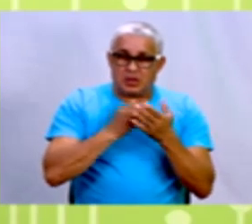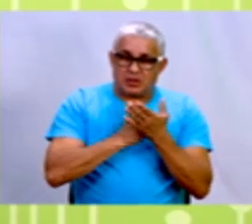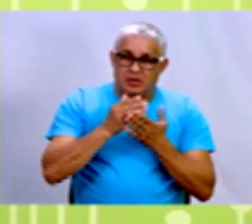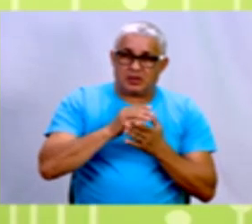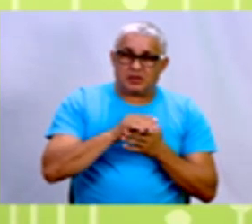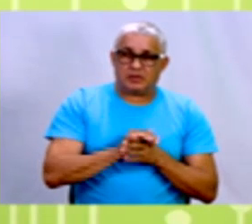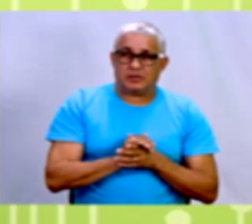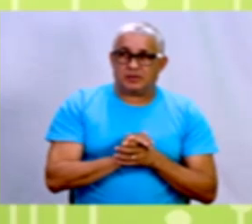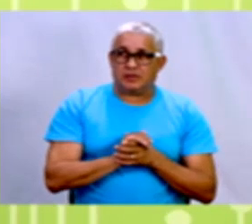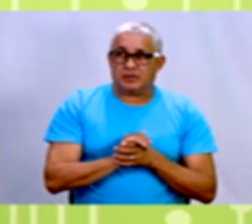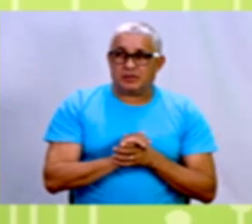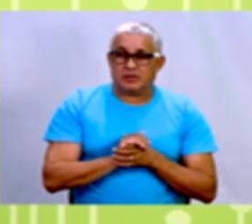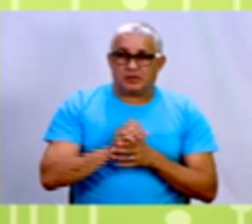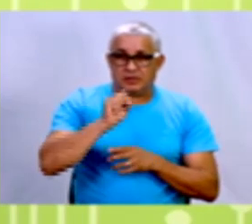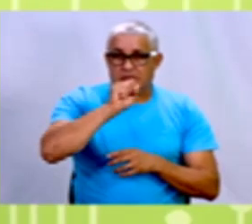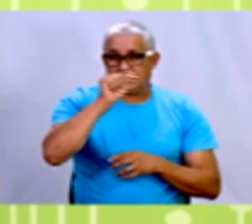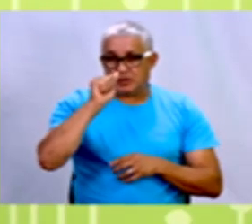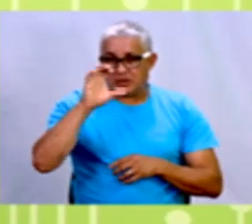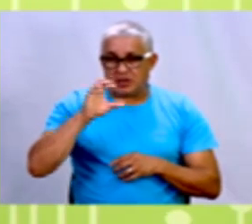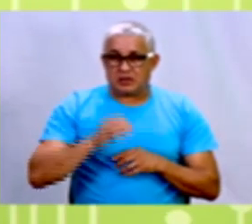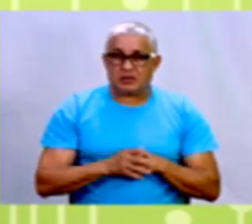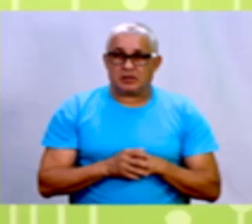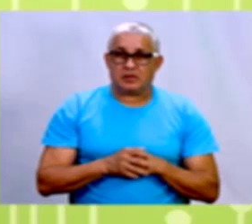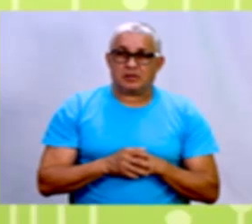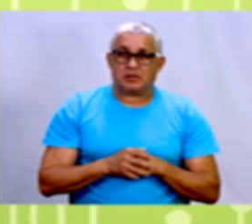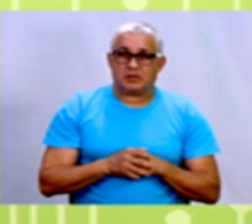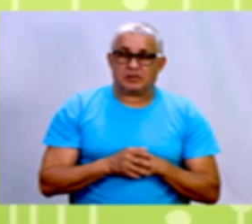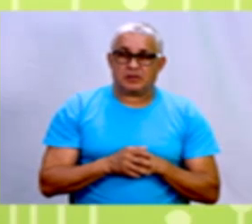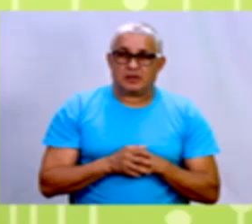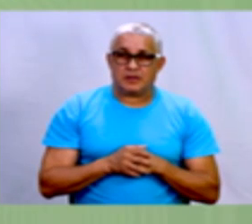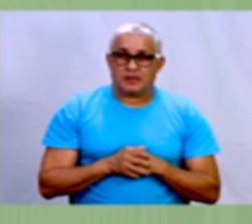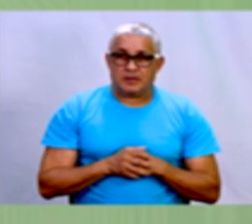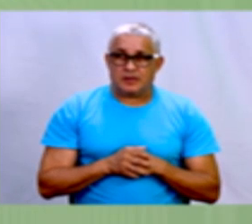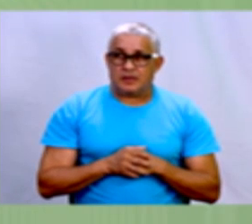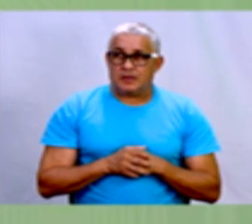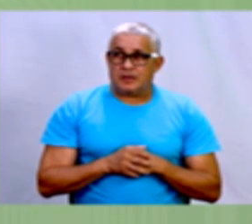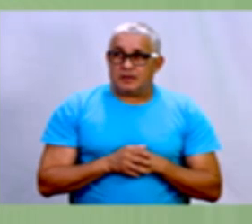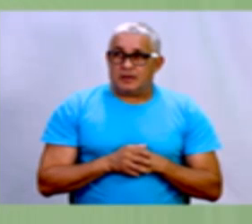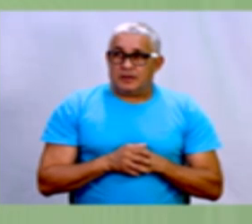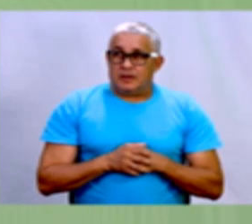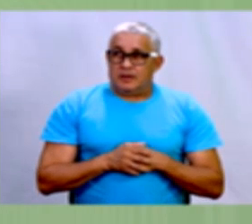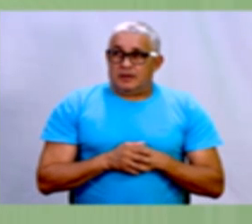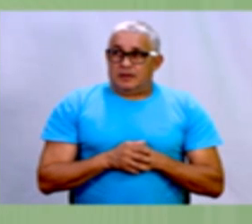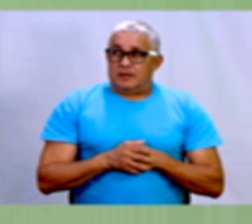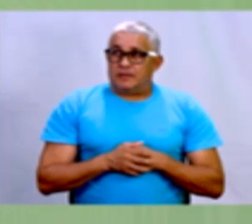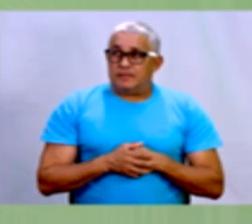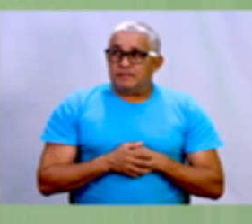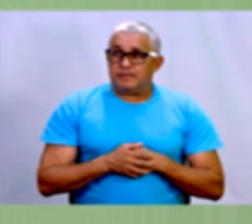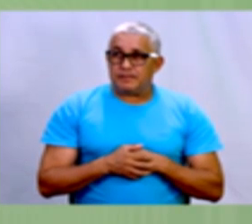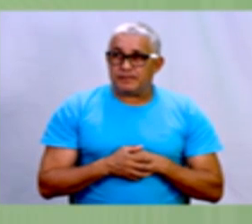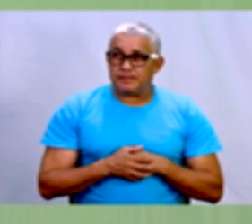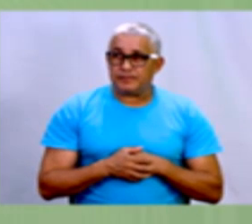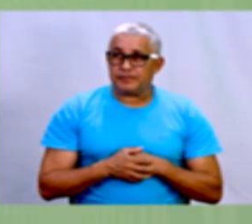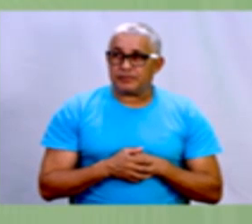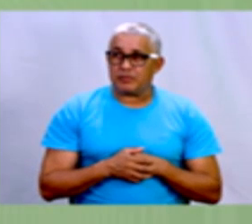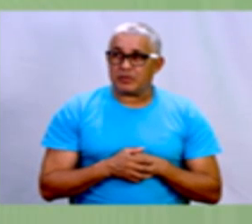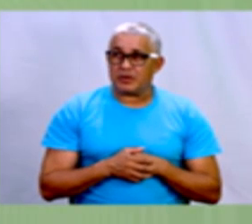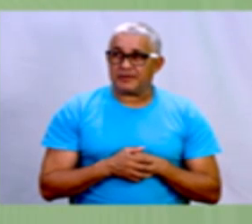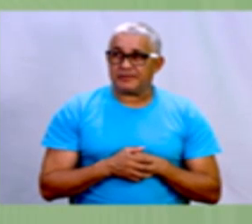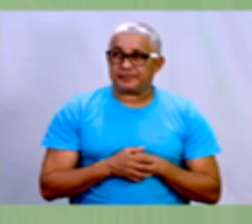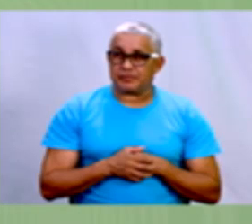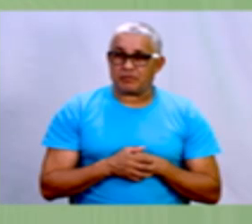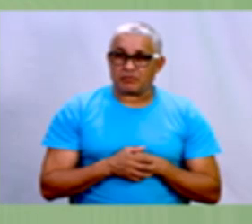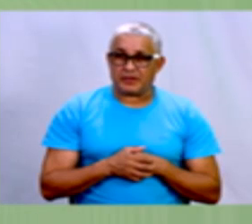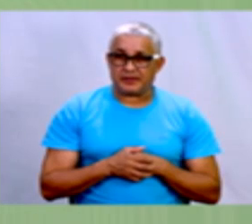aqui com o sistema SAC, que é o sistema de amortização constante, ok? Ó, conceituando, no SAC,